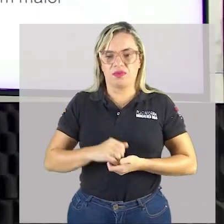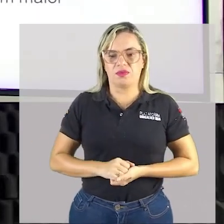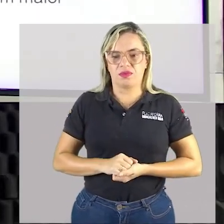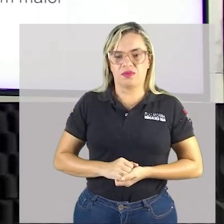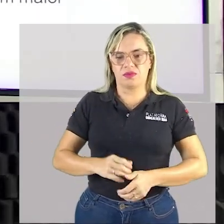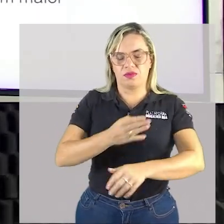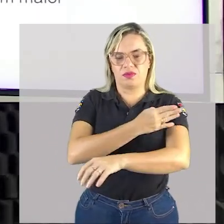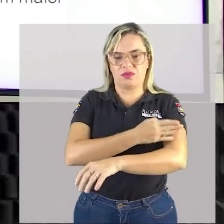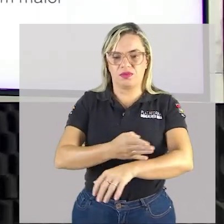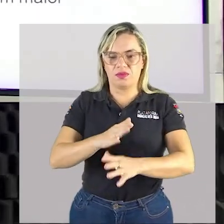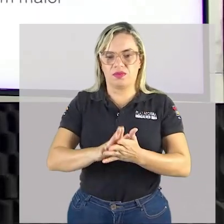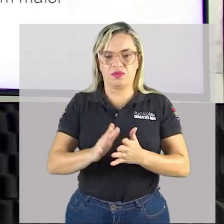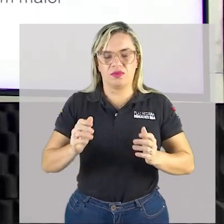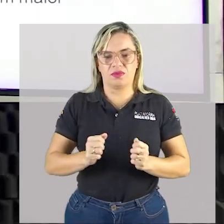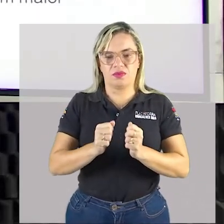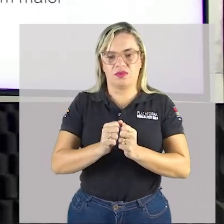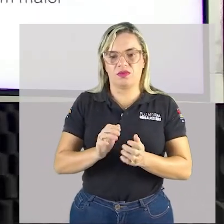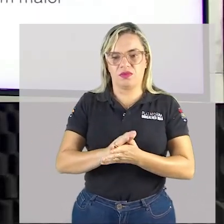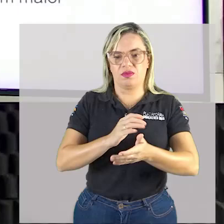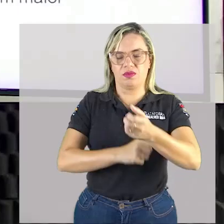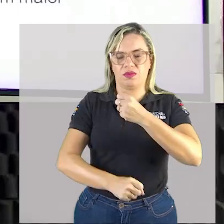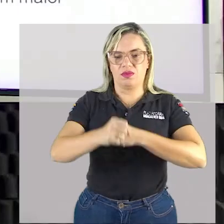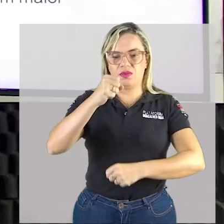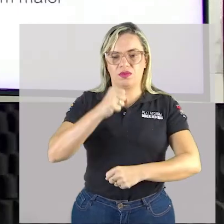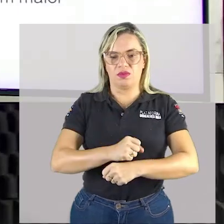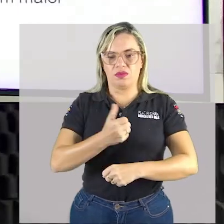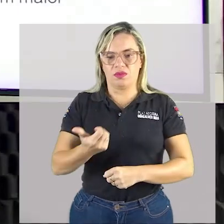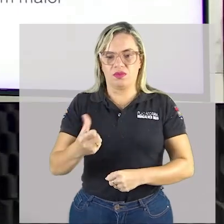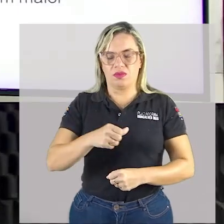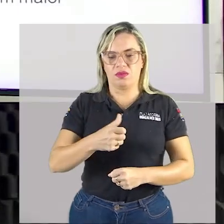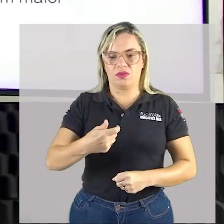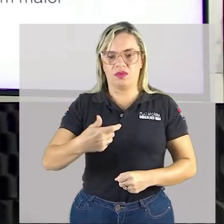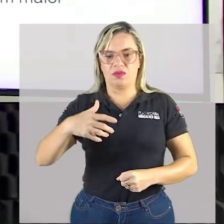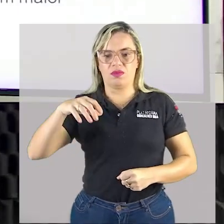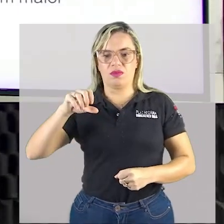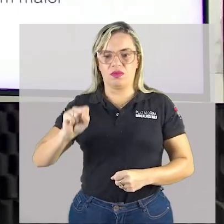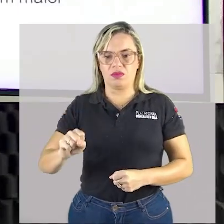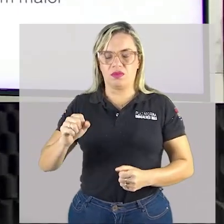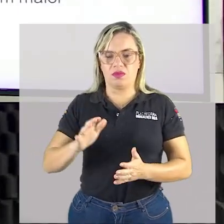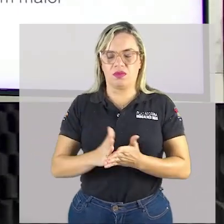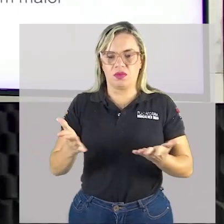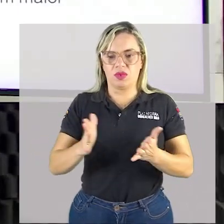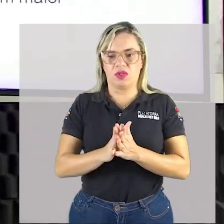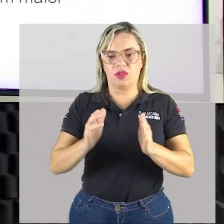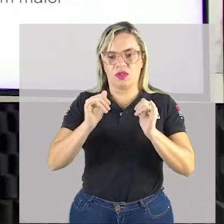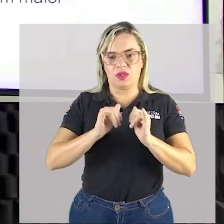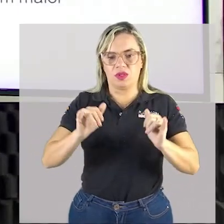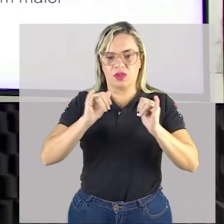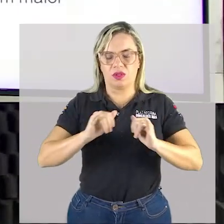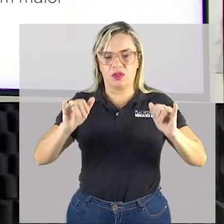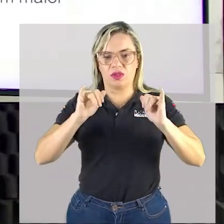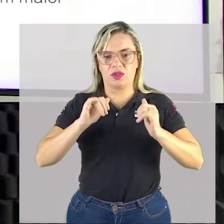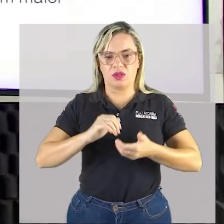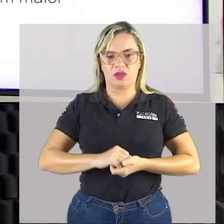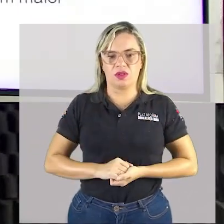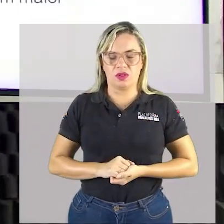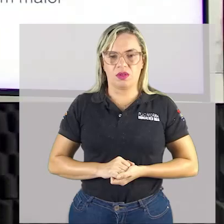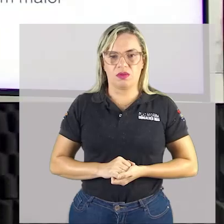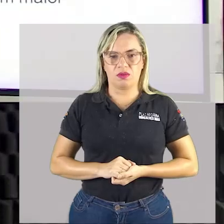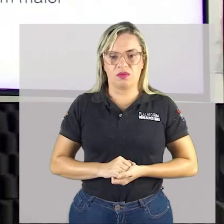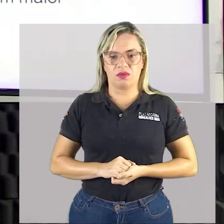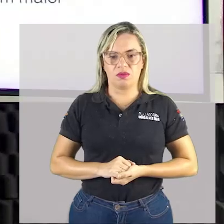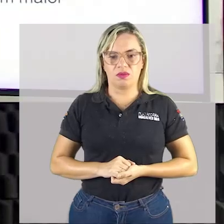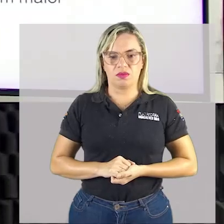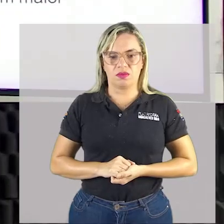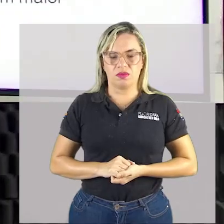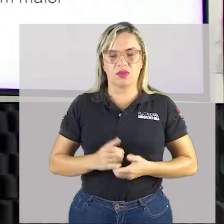Hábitos que geralmente andam juntos. Em 1978, foi publicado pela... Agora vou